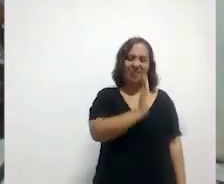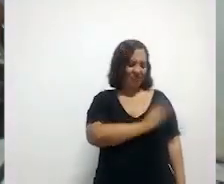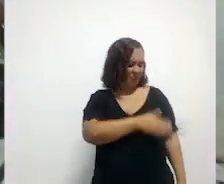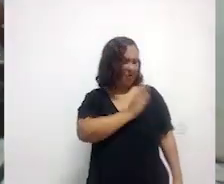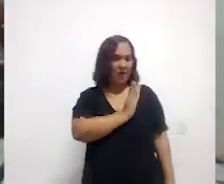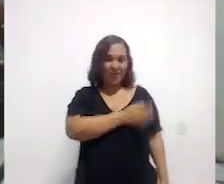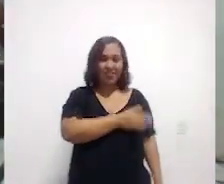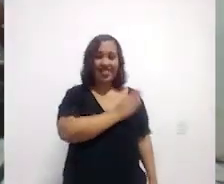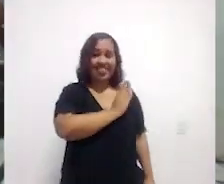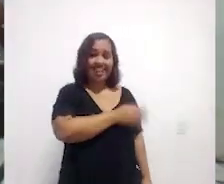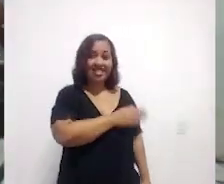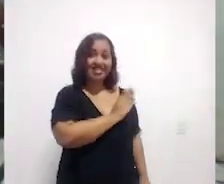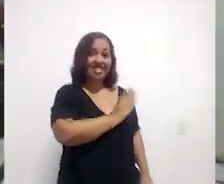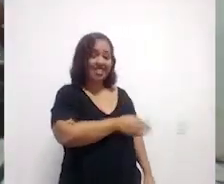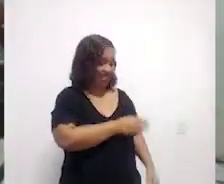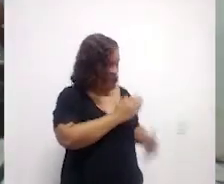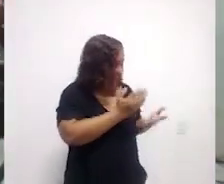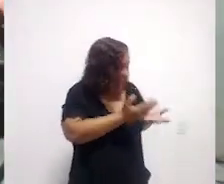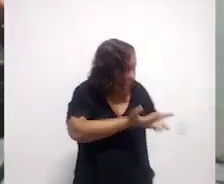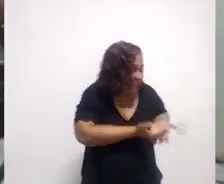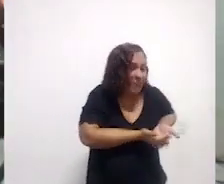dar a Ele teu